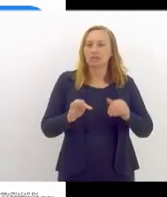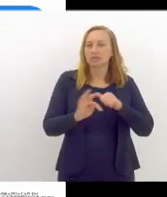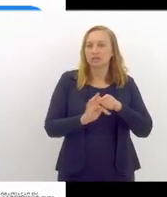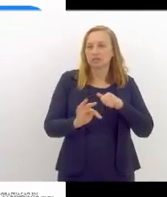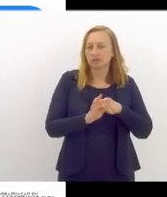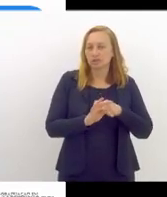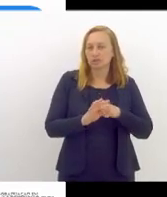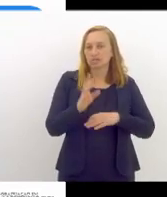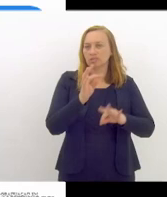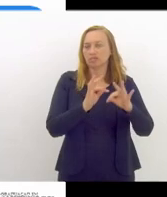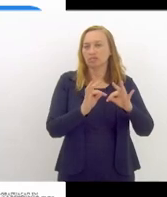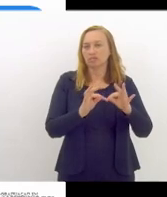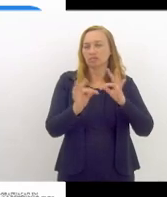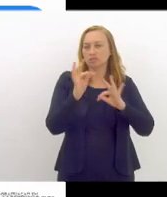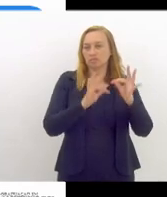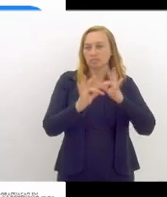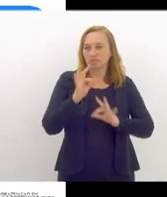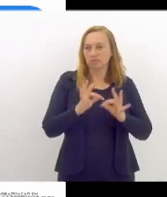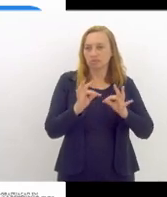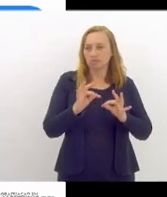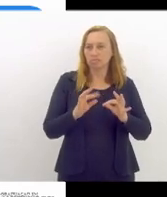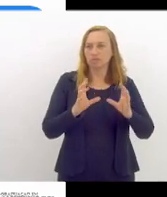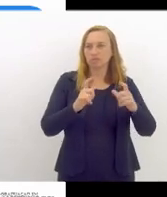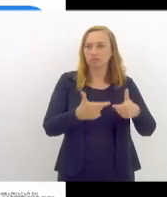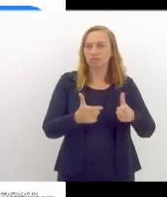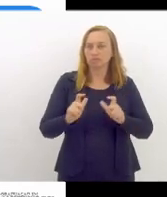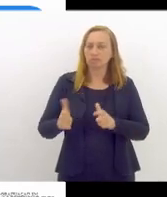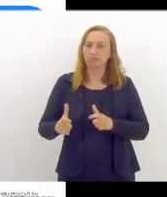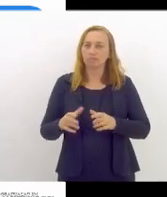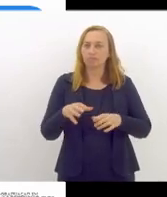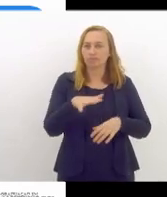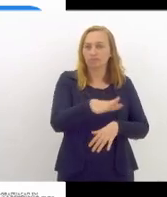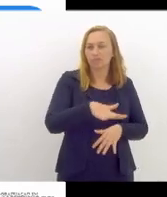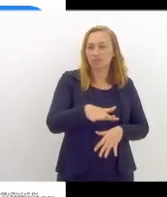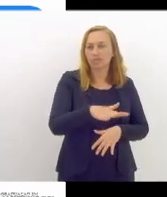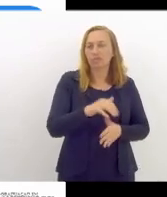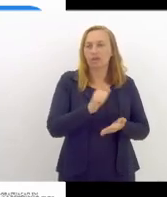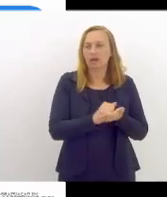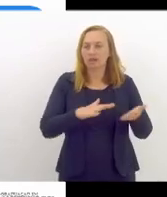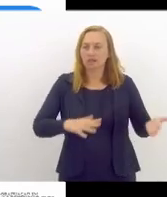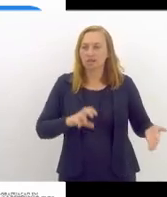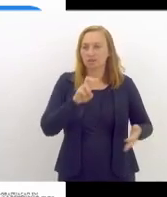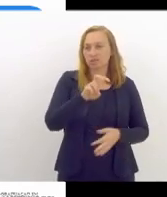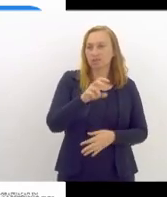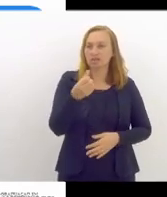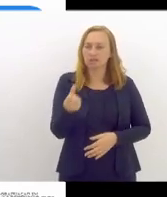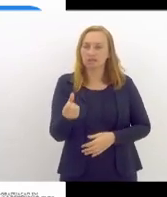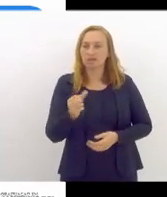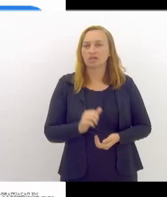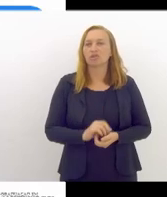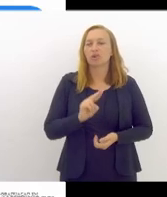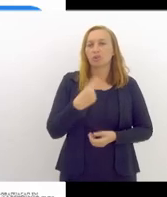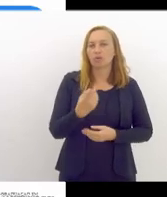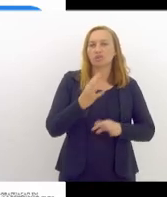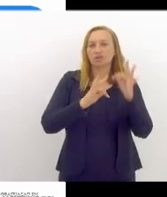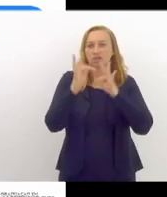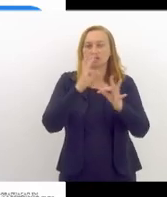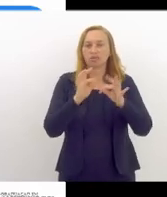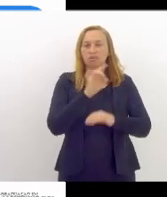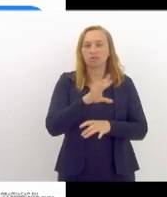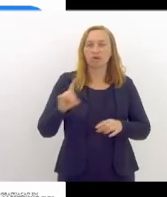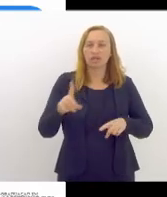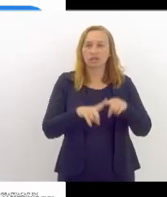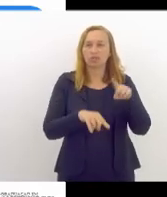maior nível de desagregação são 56 setores ou 56 atividades ou uma tecnologia por produto que são